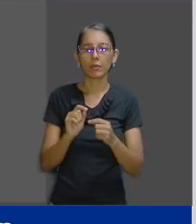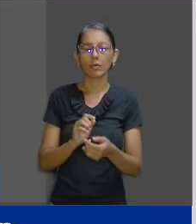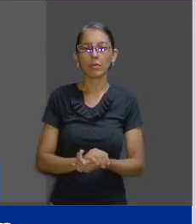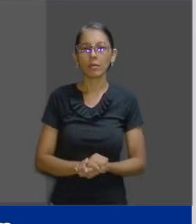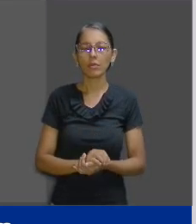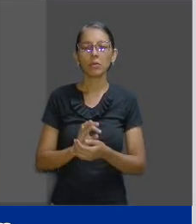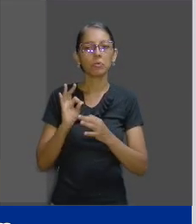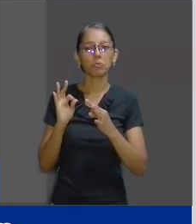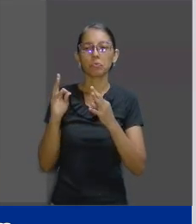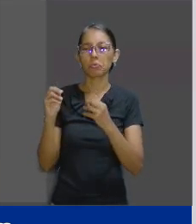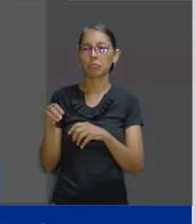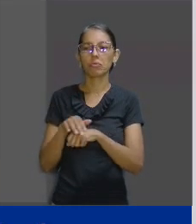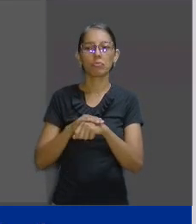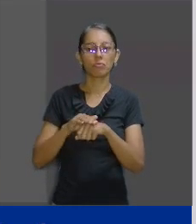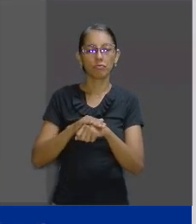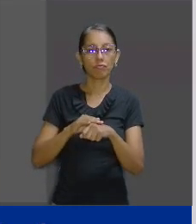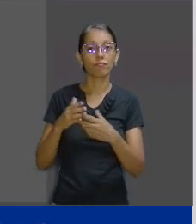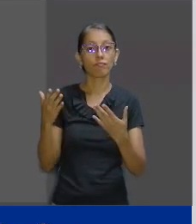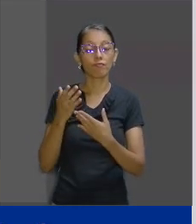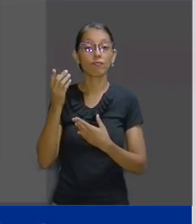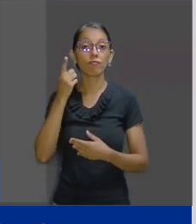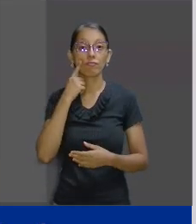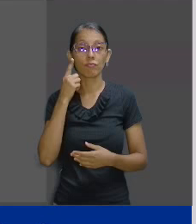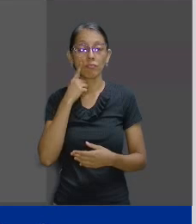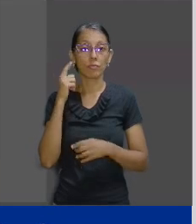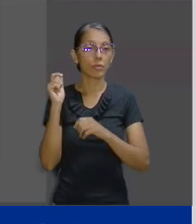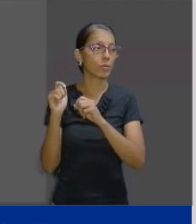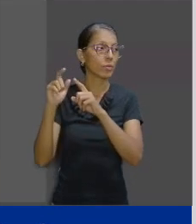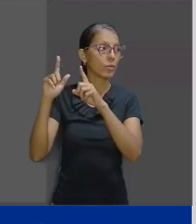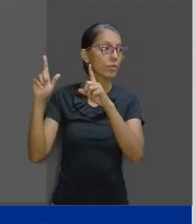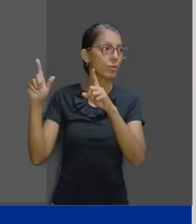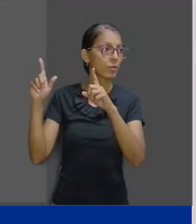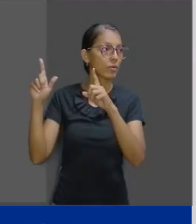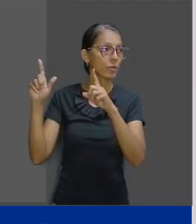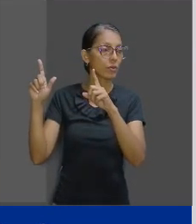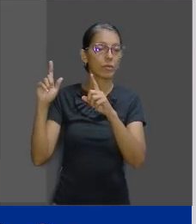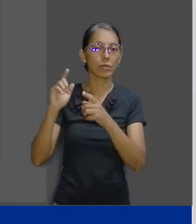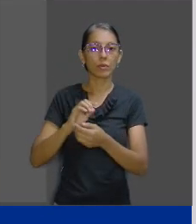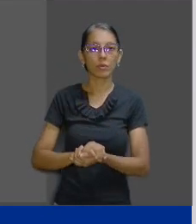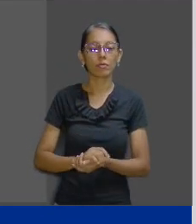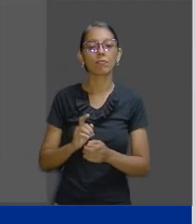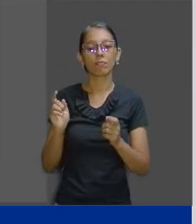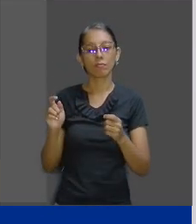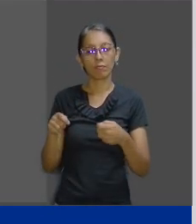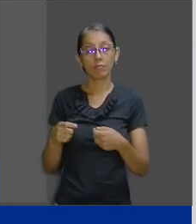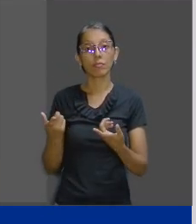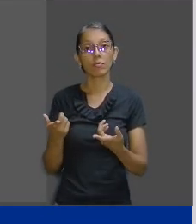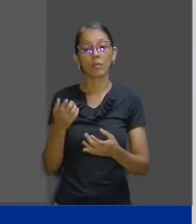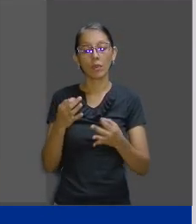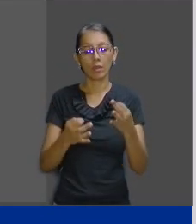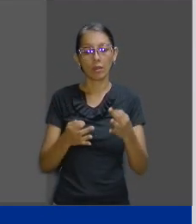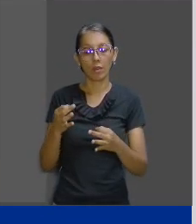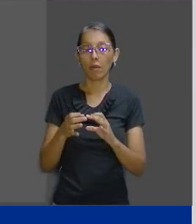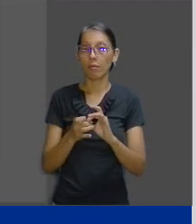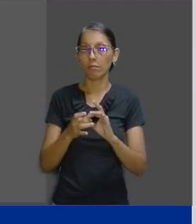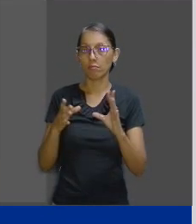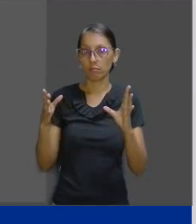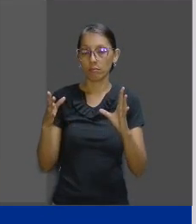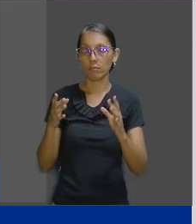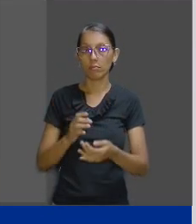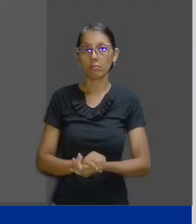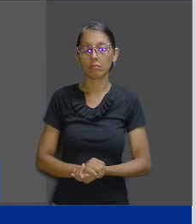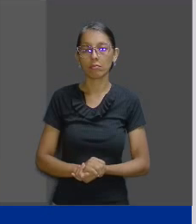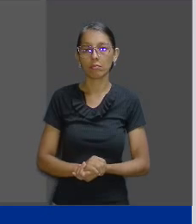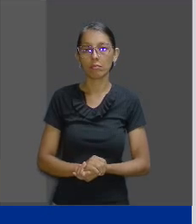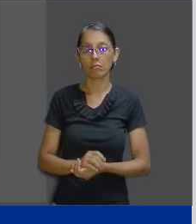as conversas que foram trazidas, que estão sendo trazidas aqui, são conversas que foram autorizadas pela Justiça para que fossem extraídas do celular